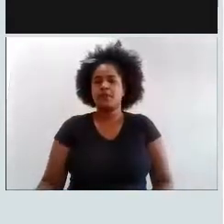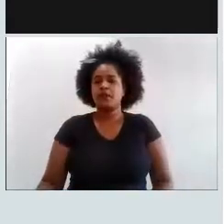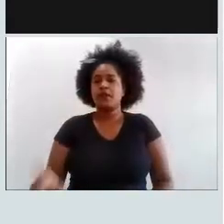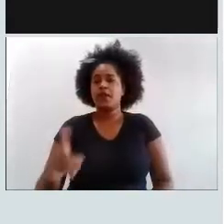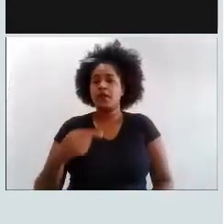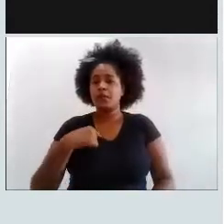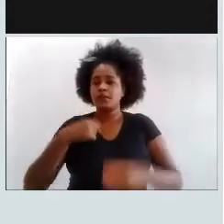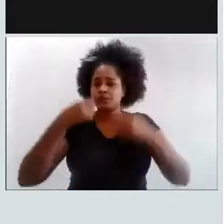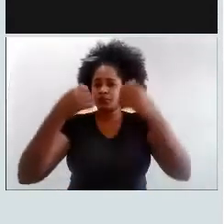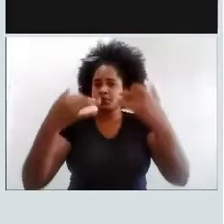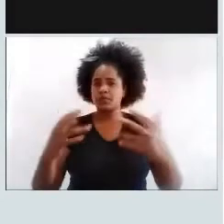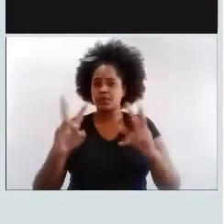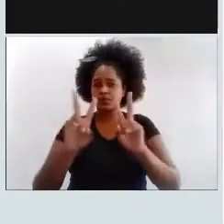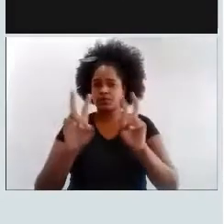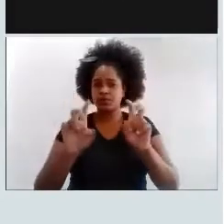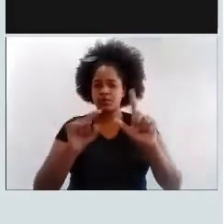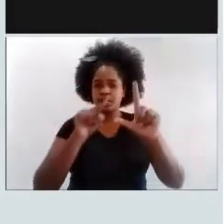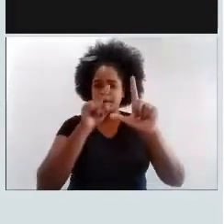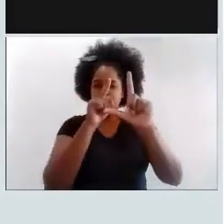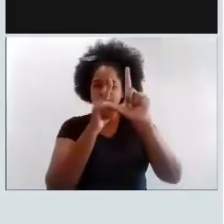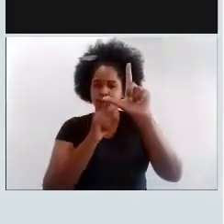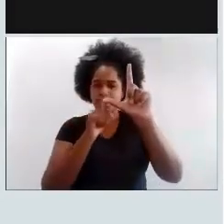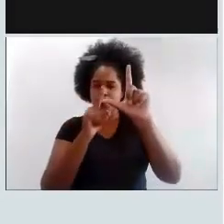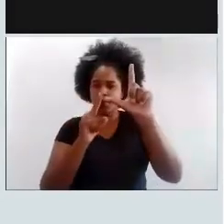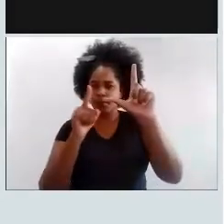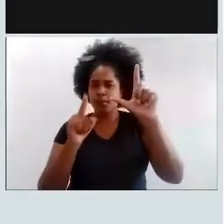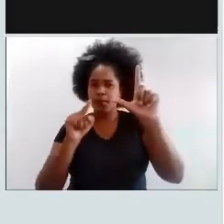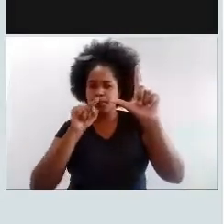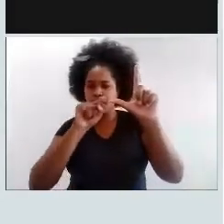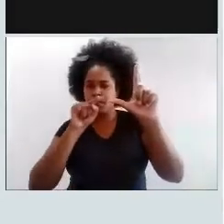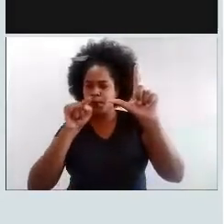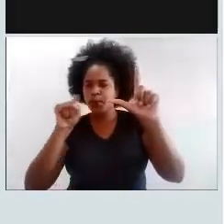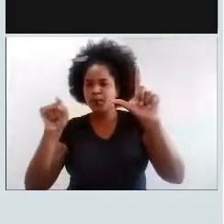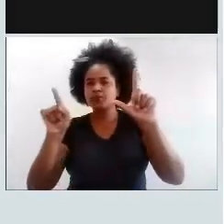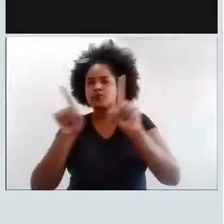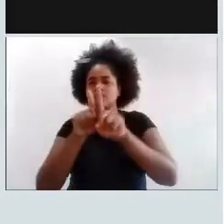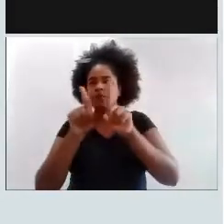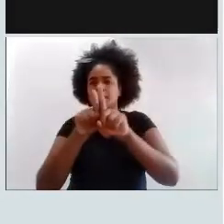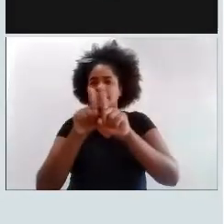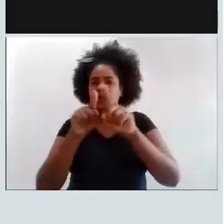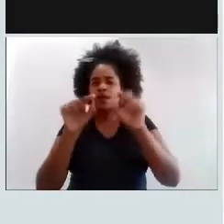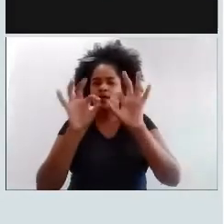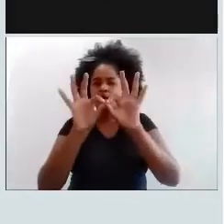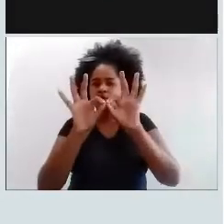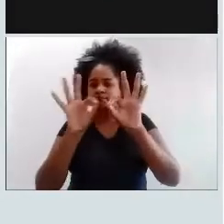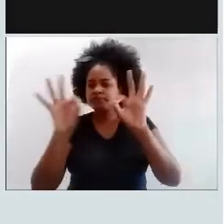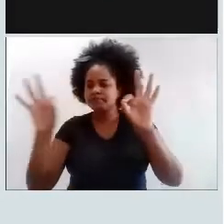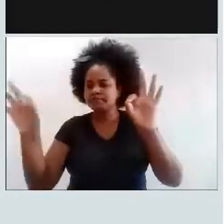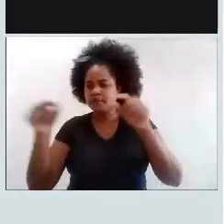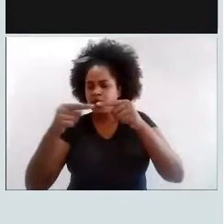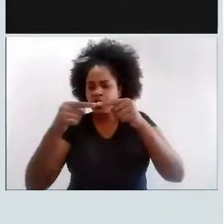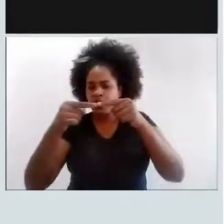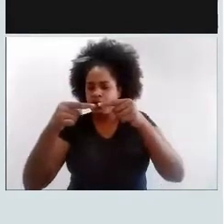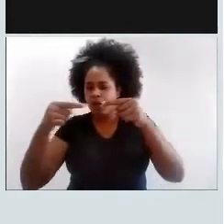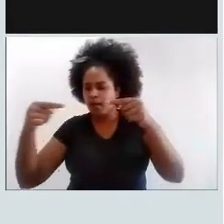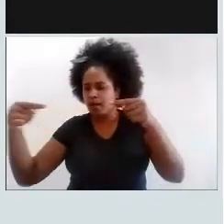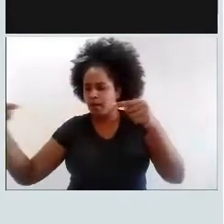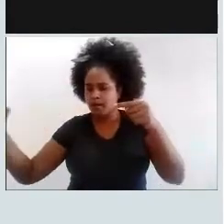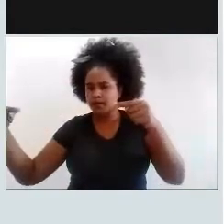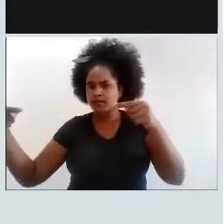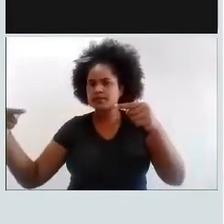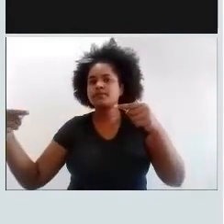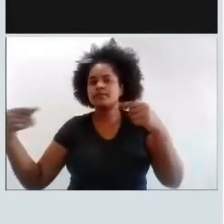justamente isso. Vamos relembrar esses conceitos, só que agora mostrando de uma forma